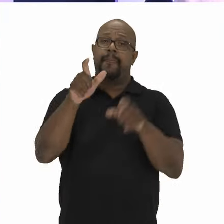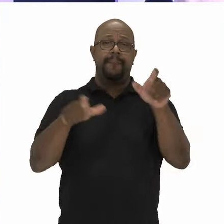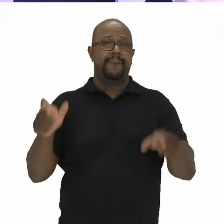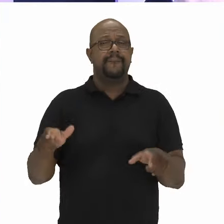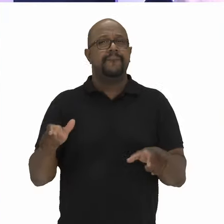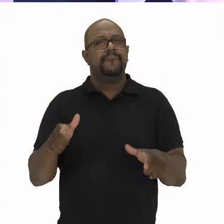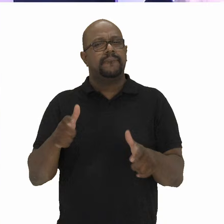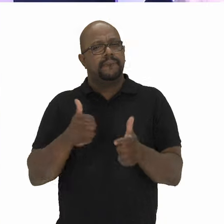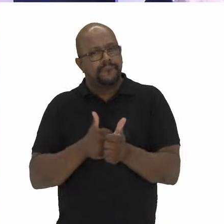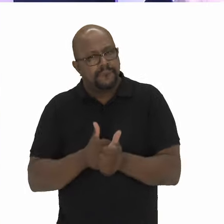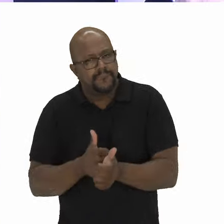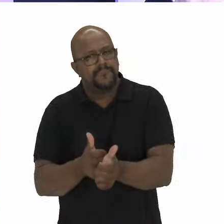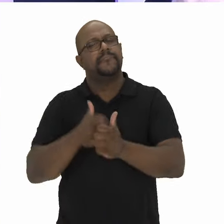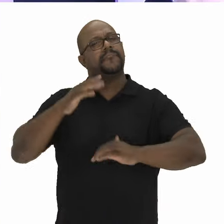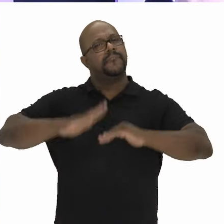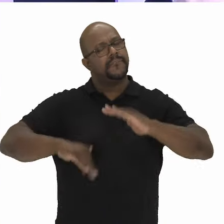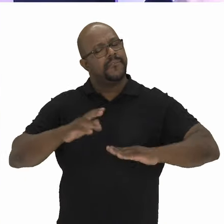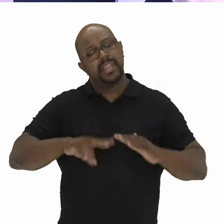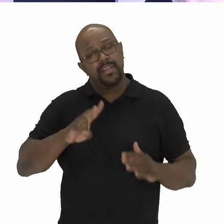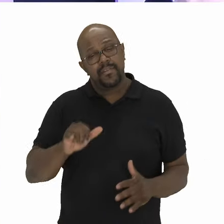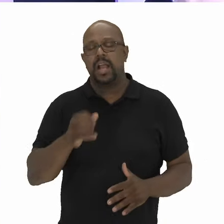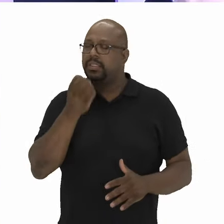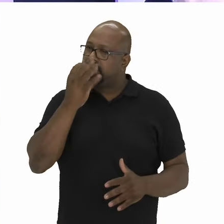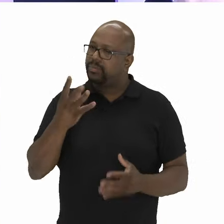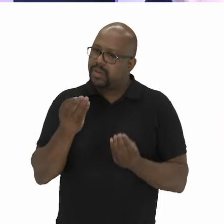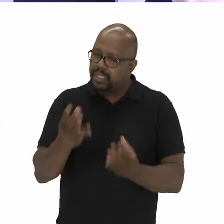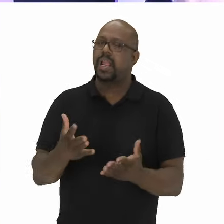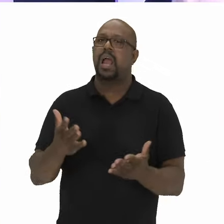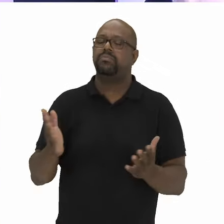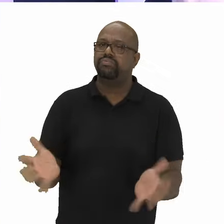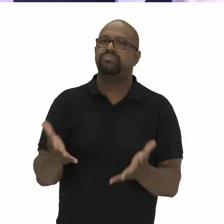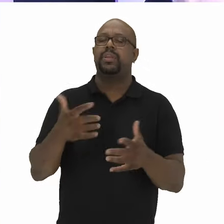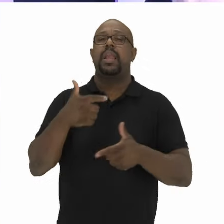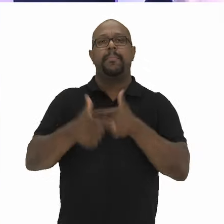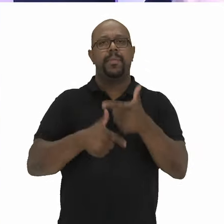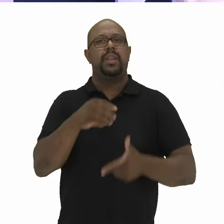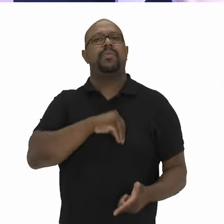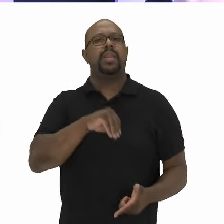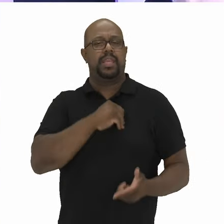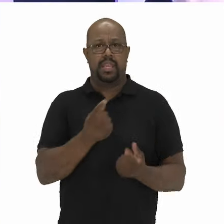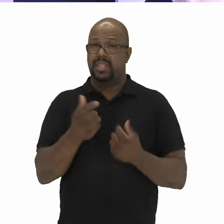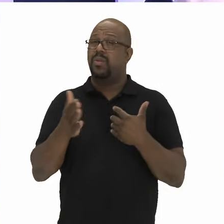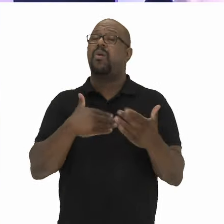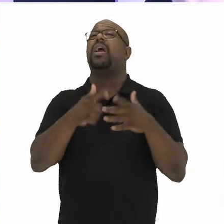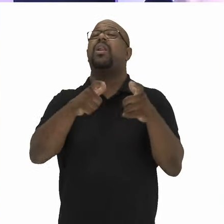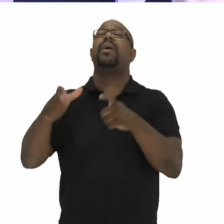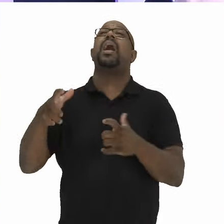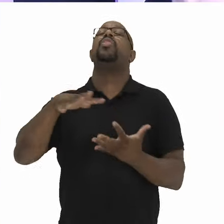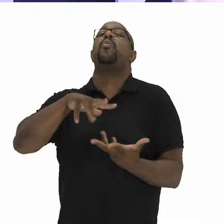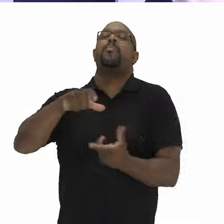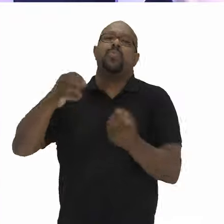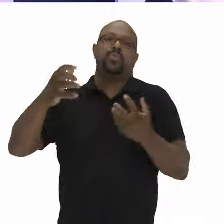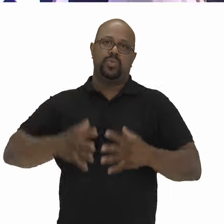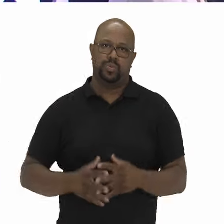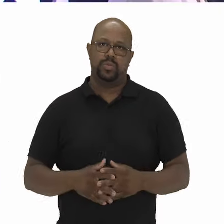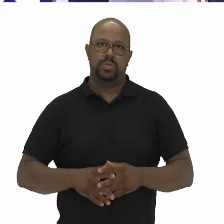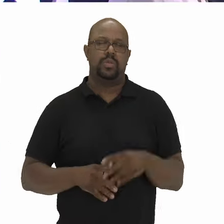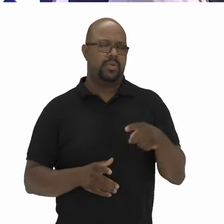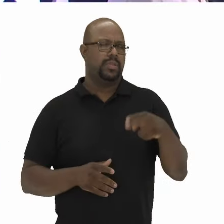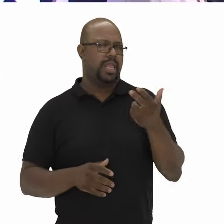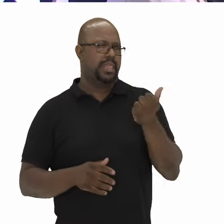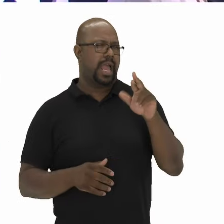para as pessoas seguirem essa profissão e vai ser útil vai gerar emprego e renda qualquer lugar do mundo sim